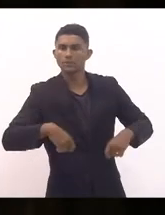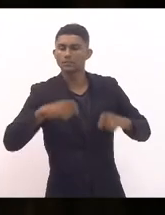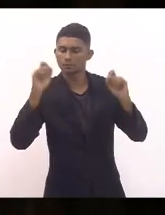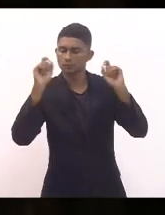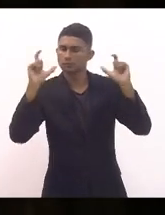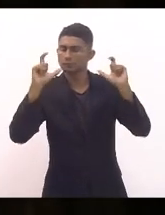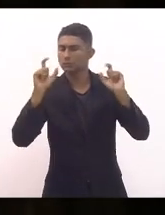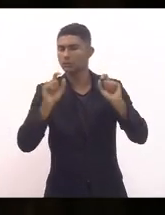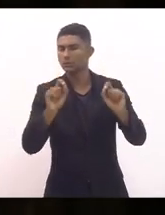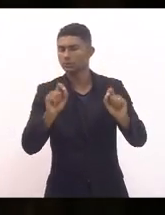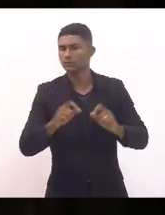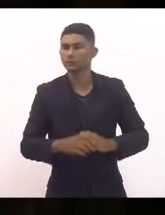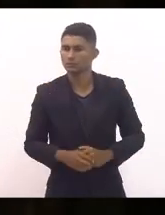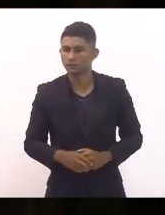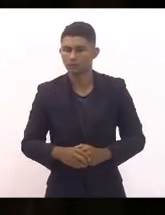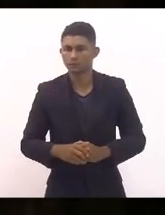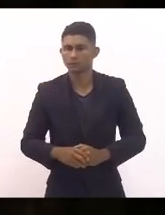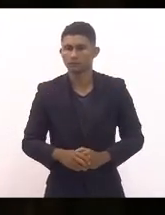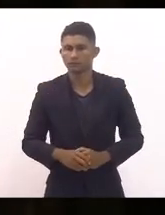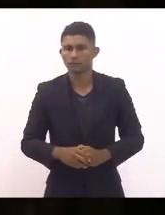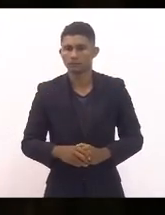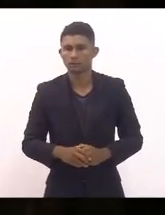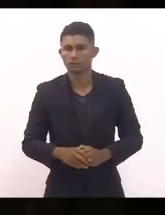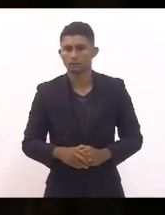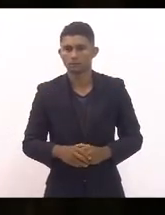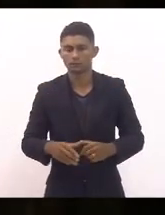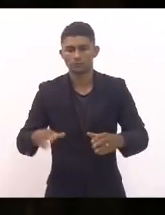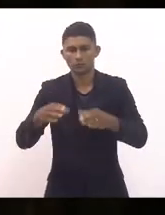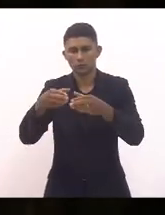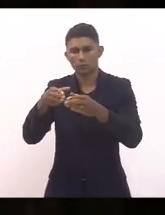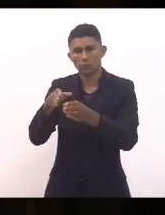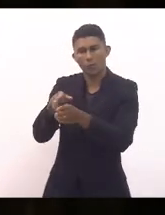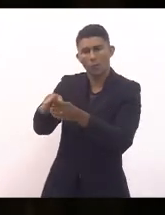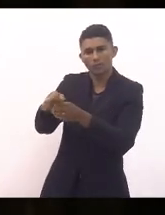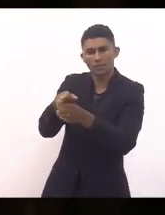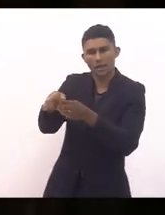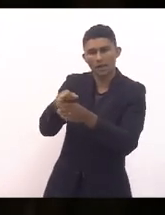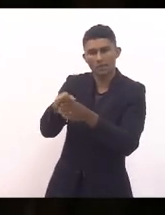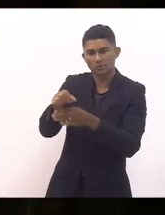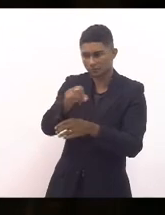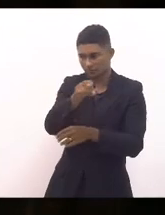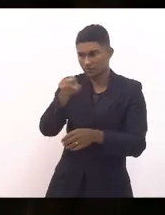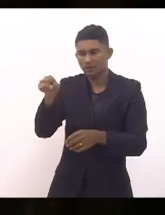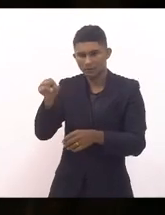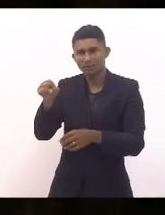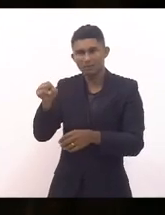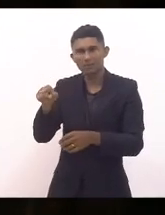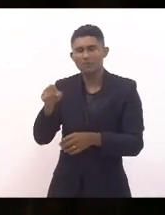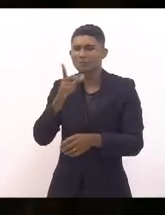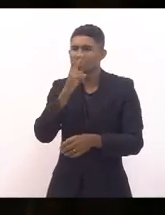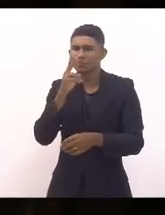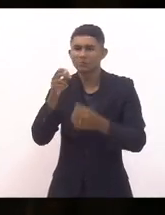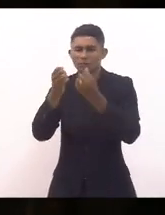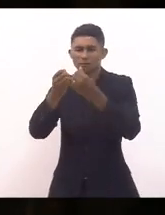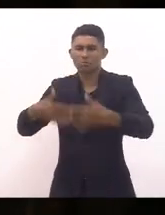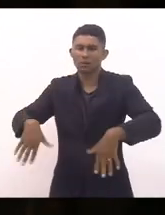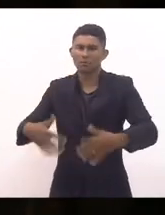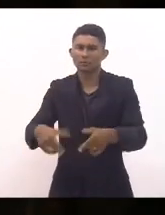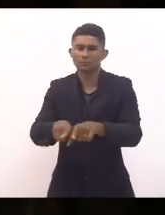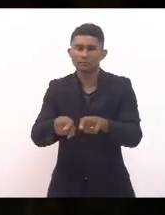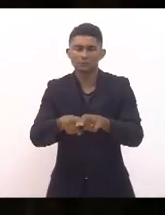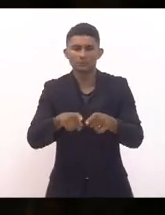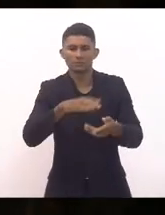exemplo, os conselhos tutelares, onde estão sucateados, também as